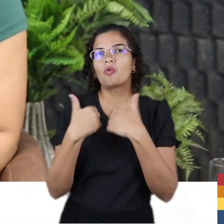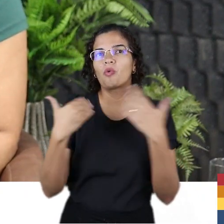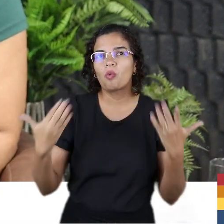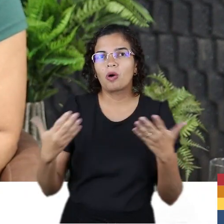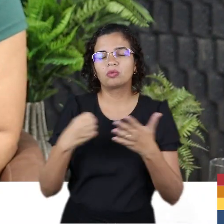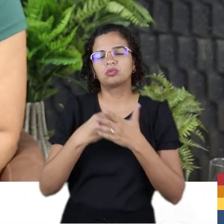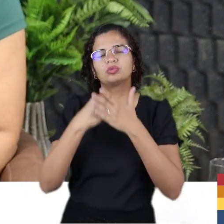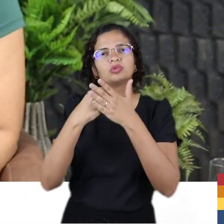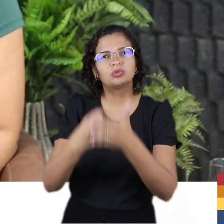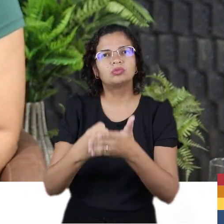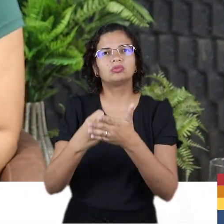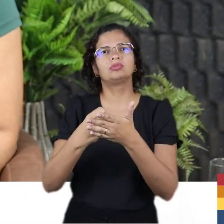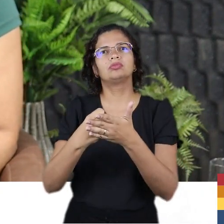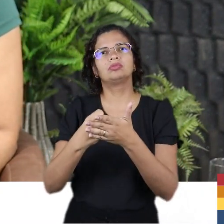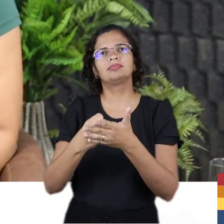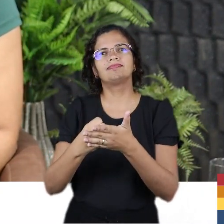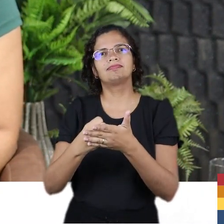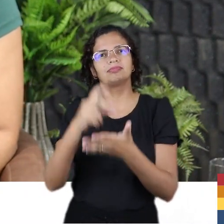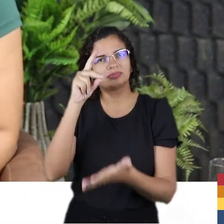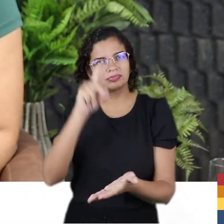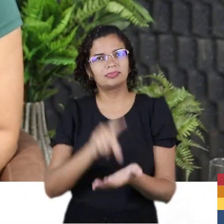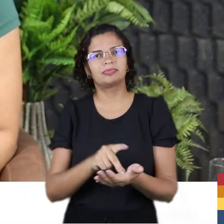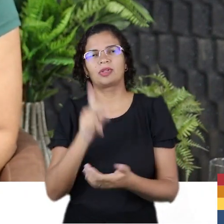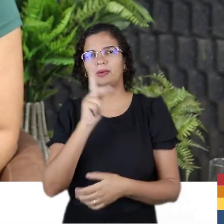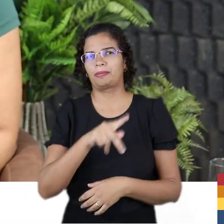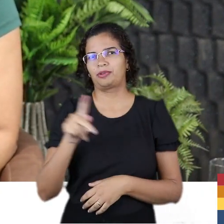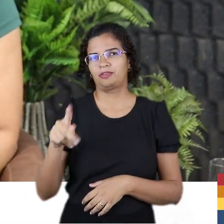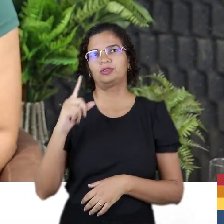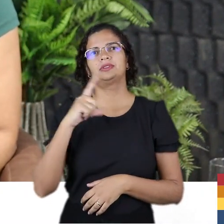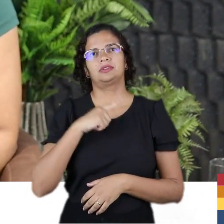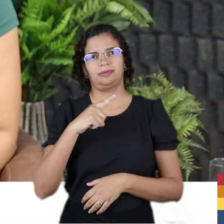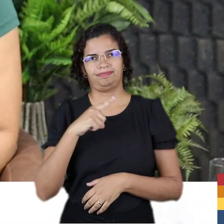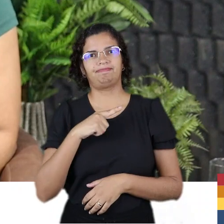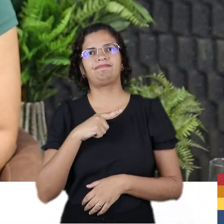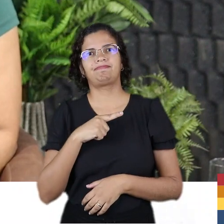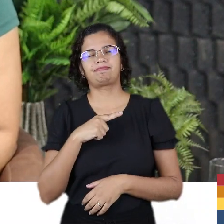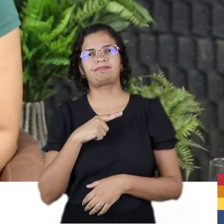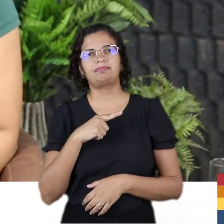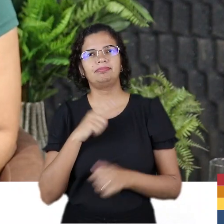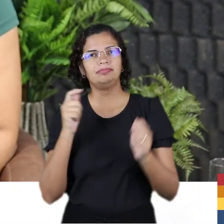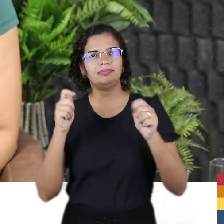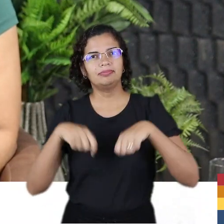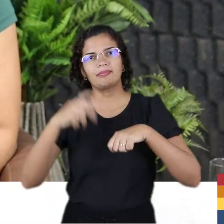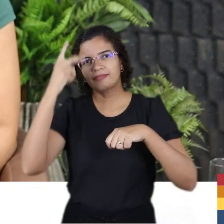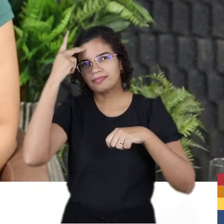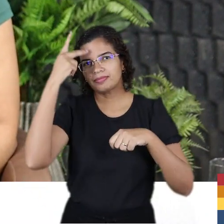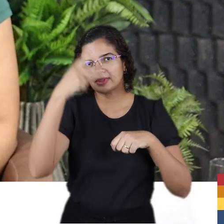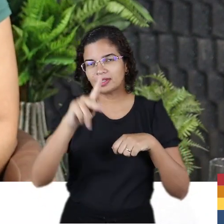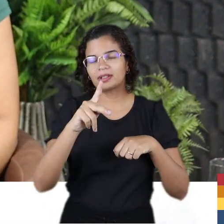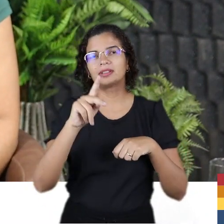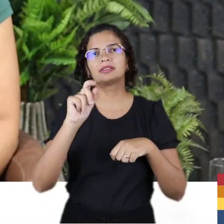suporte, né? E a gente sabe que a rede estadual tem oferecido, de forma muito, né,